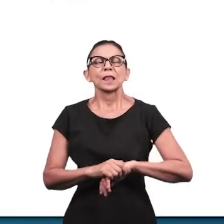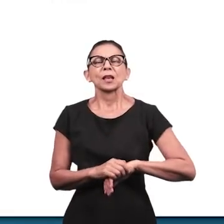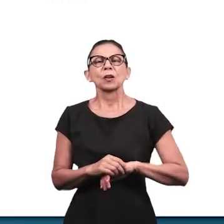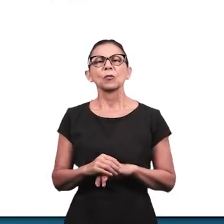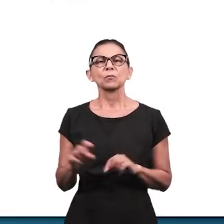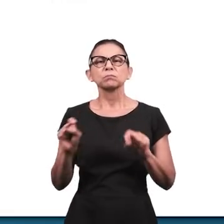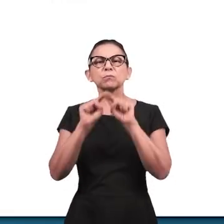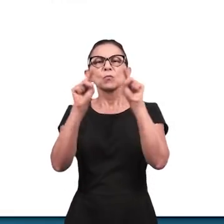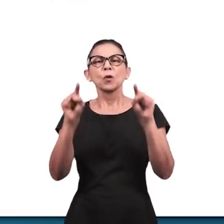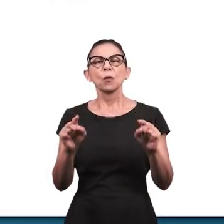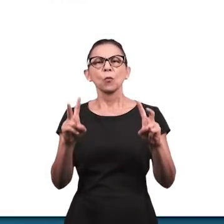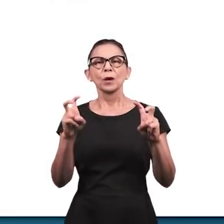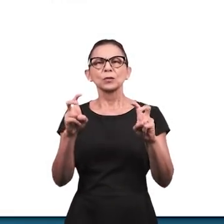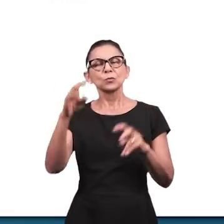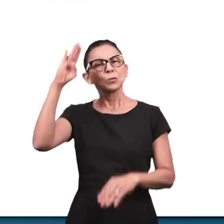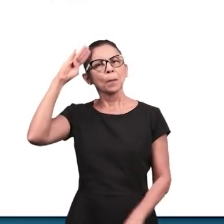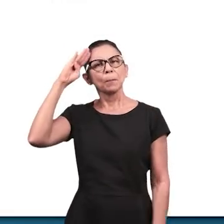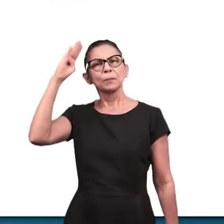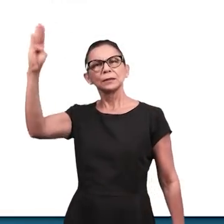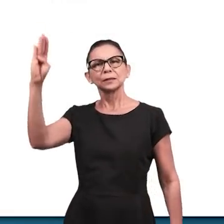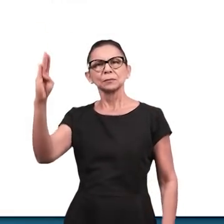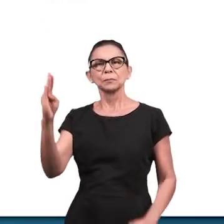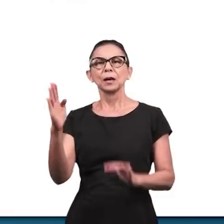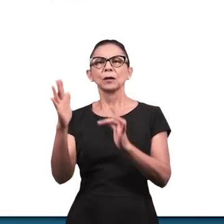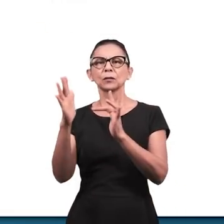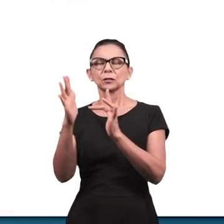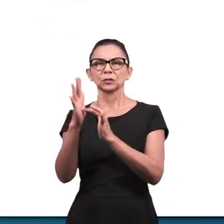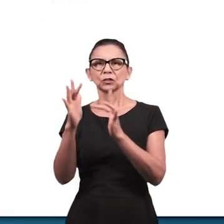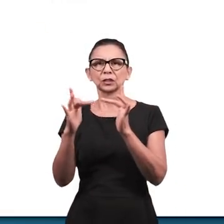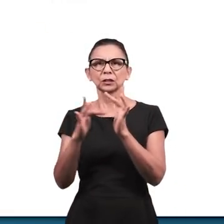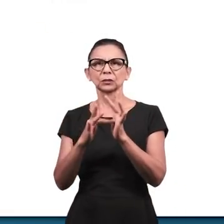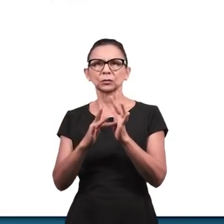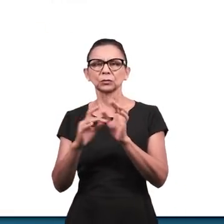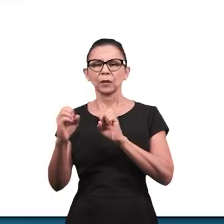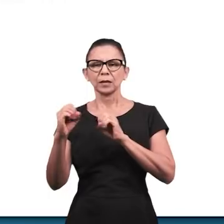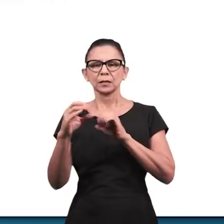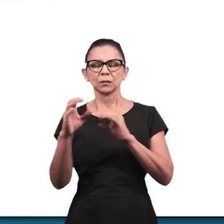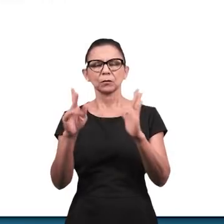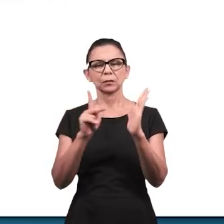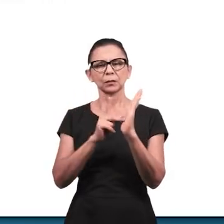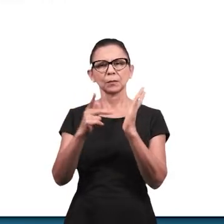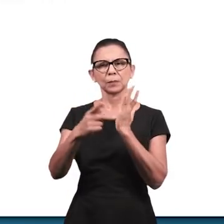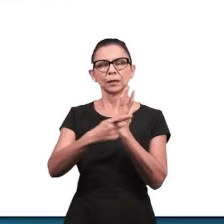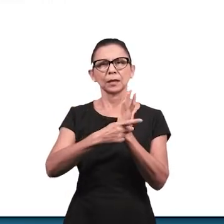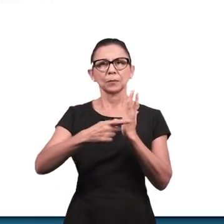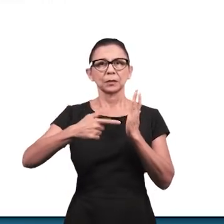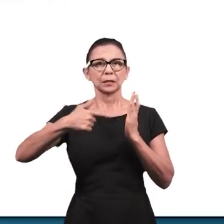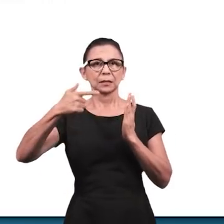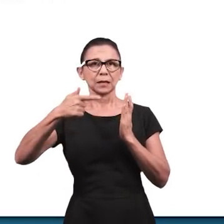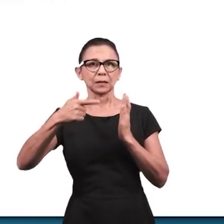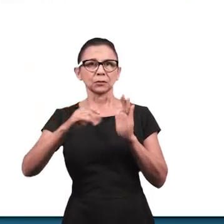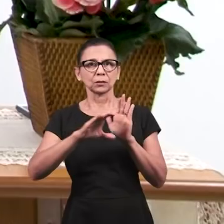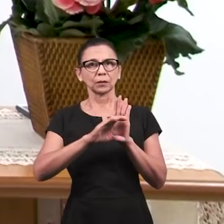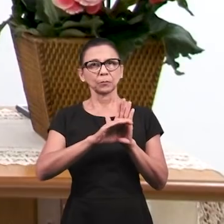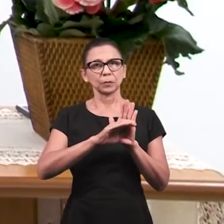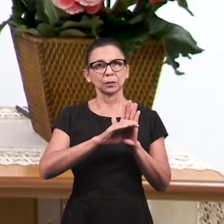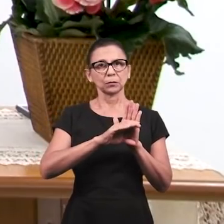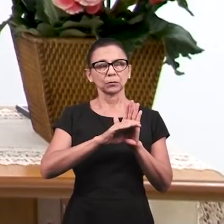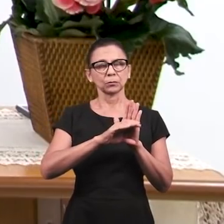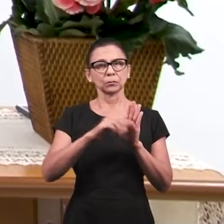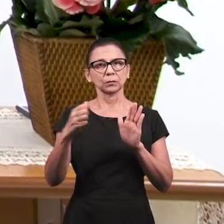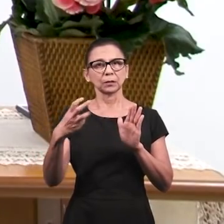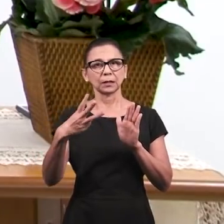assunto central abordado pelo Senhor Jesus nas 7 parábolas do capítulo 13 de Mateus? A